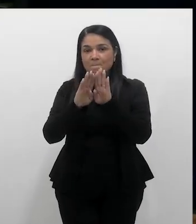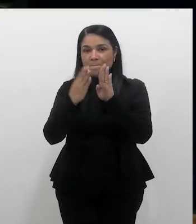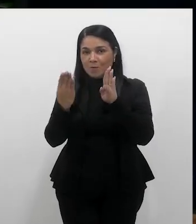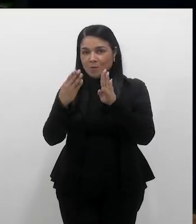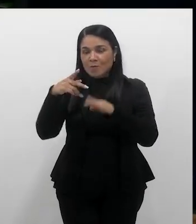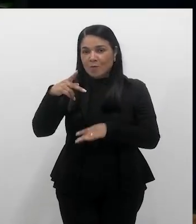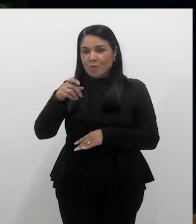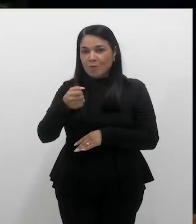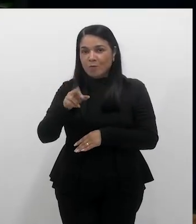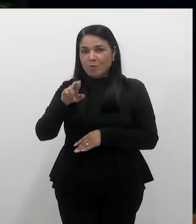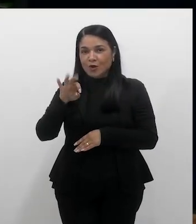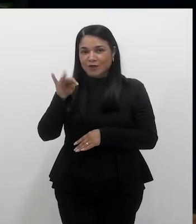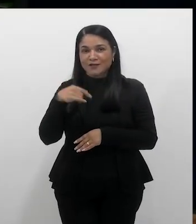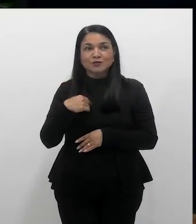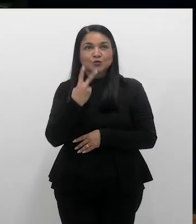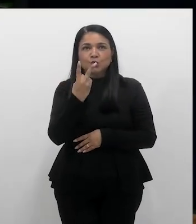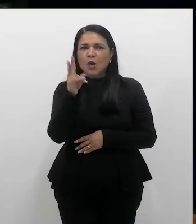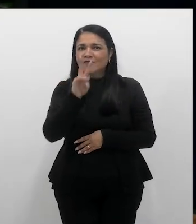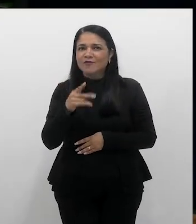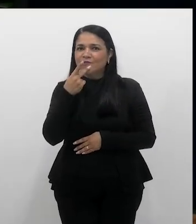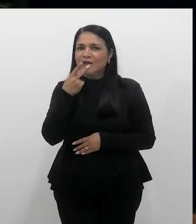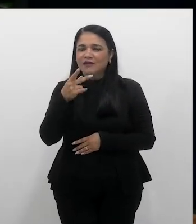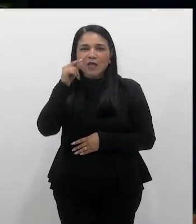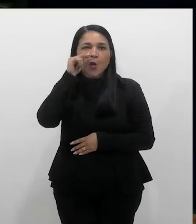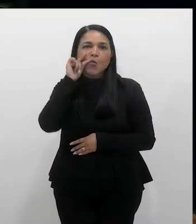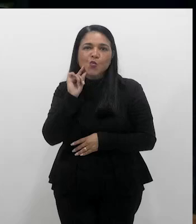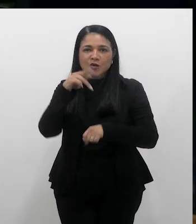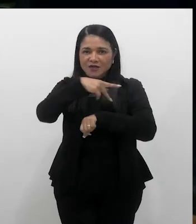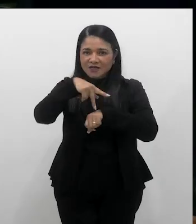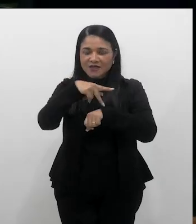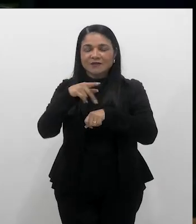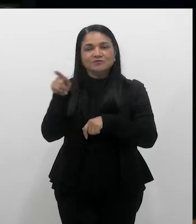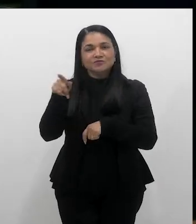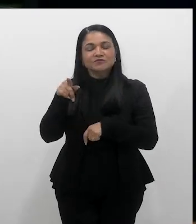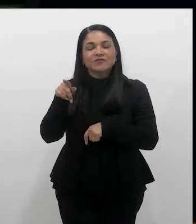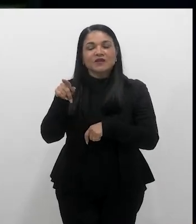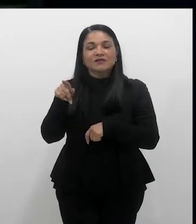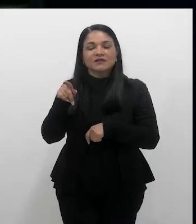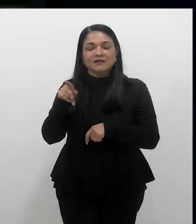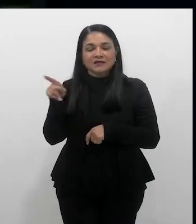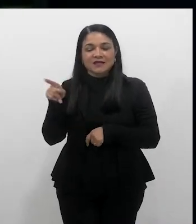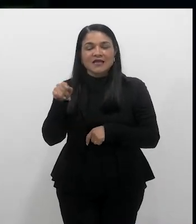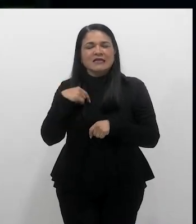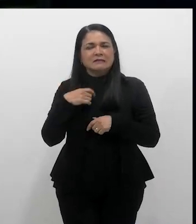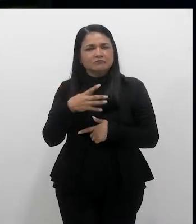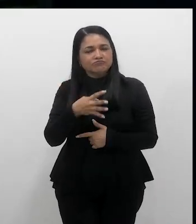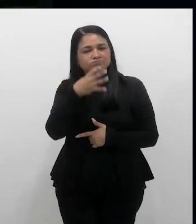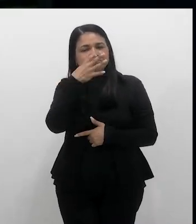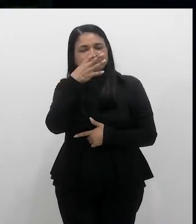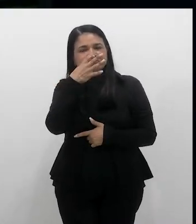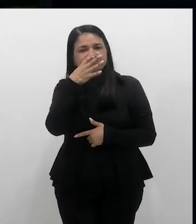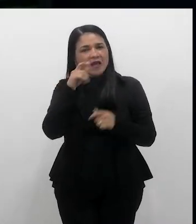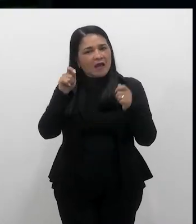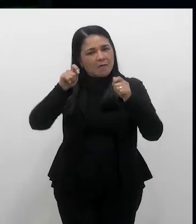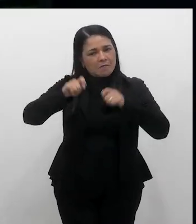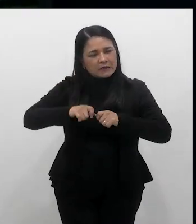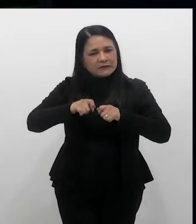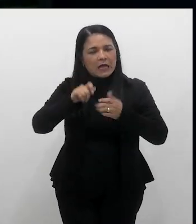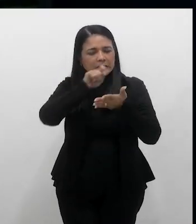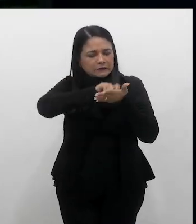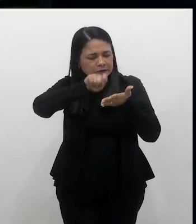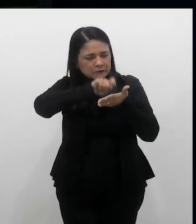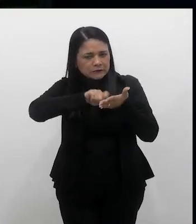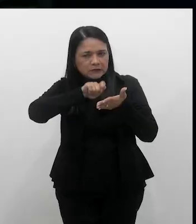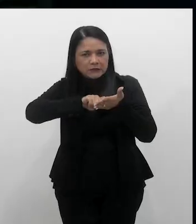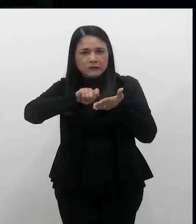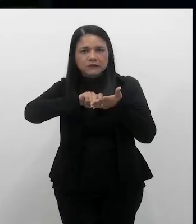Magda Zabor. Engraçado que eu falei 2 vezes da Hungria aqui hoje, né? Mas também é uma autora húngara e eu fiquei muito impressionado com a capacidade